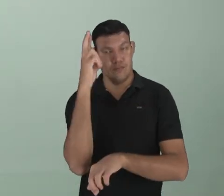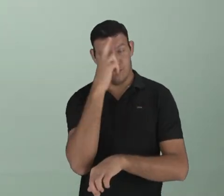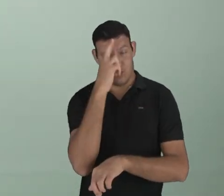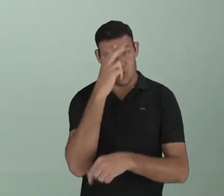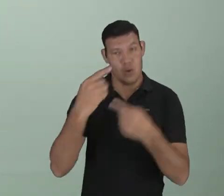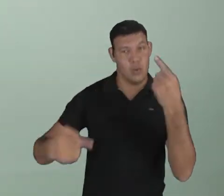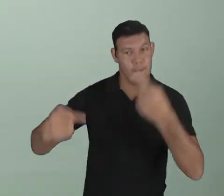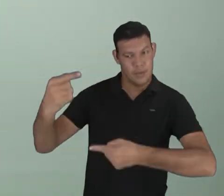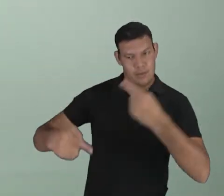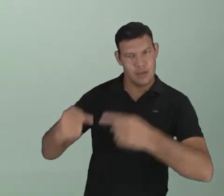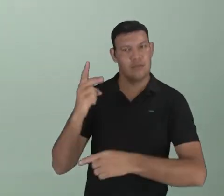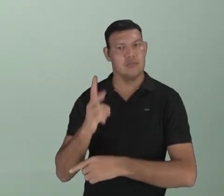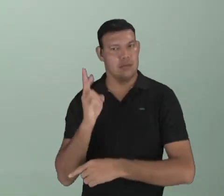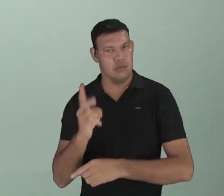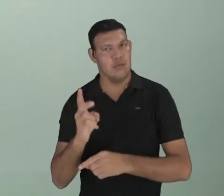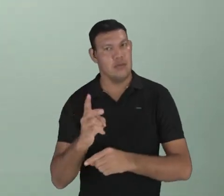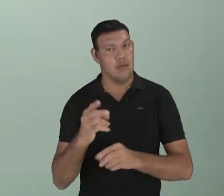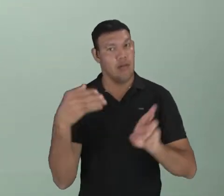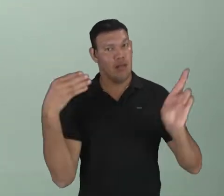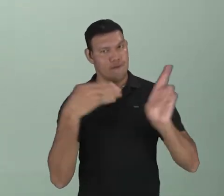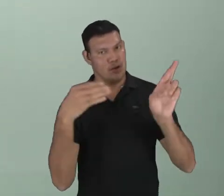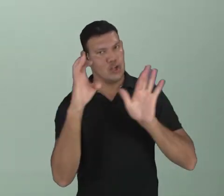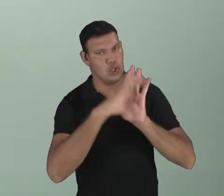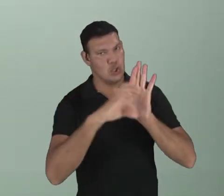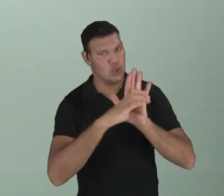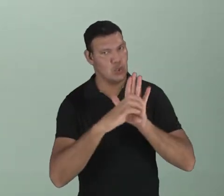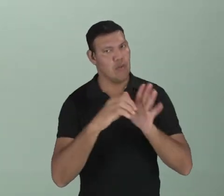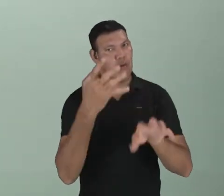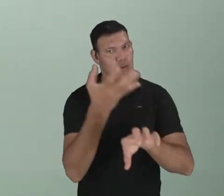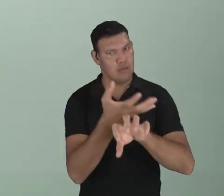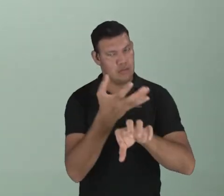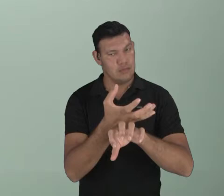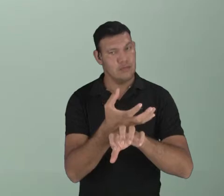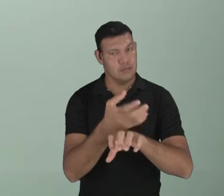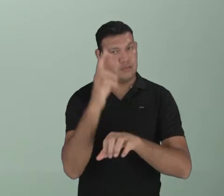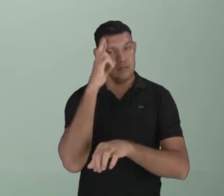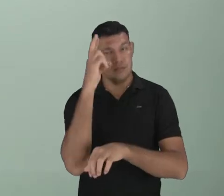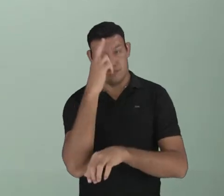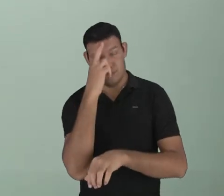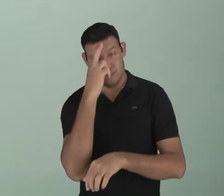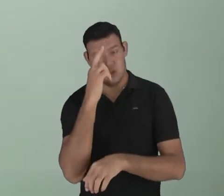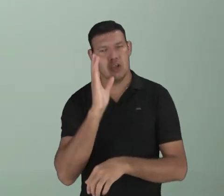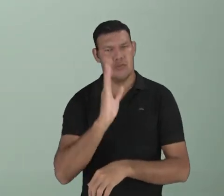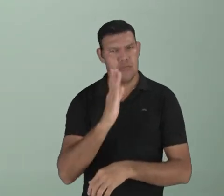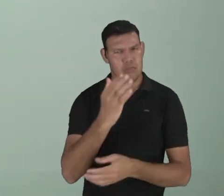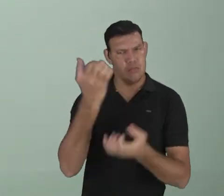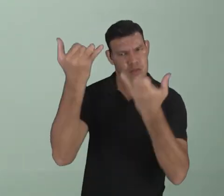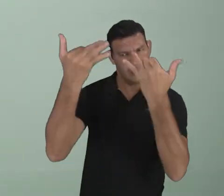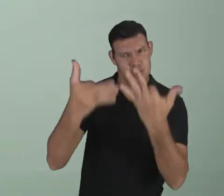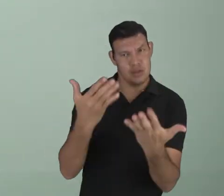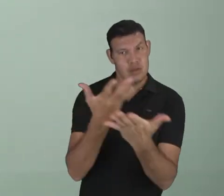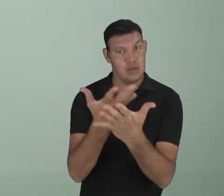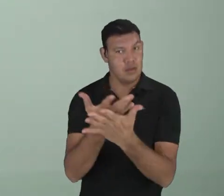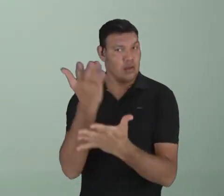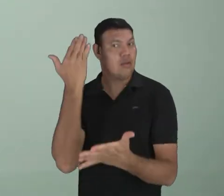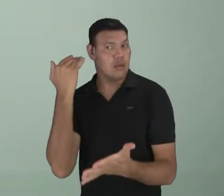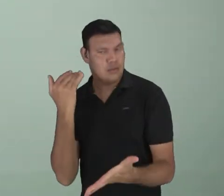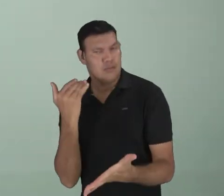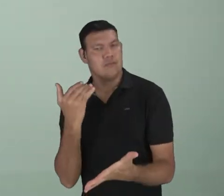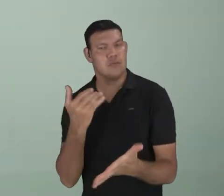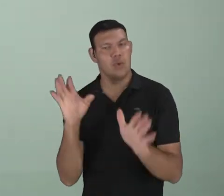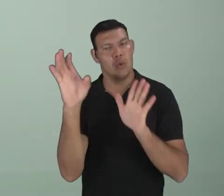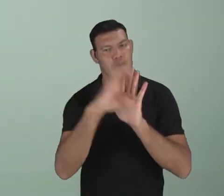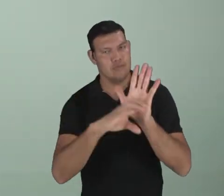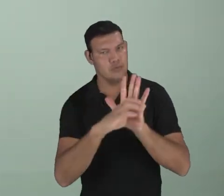à nossa disciplina. O nosso assunto de hoje, como eu tinha dito nas aulas passadas, né? Vamos continuar discutindo aí